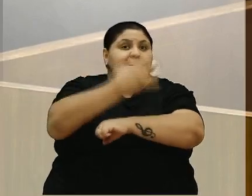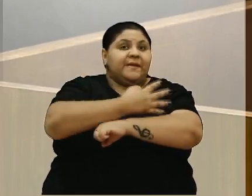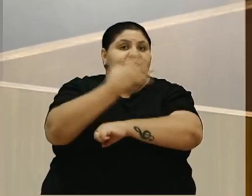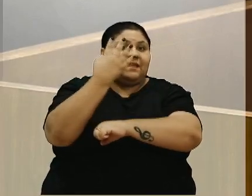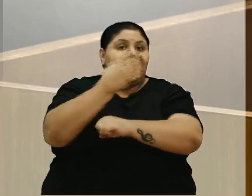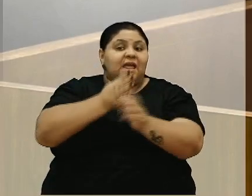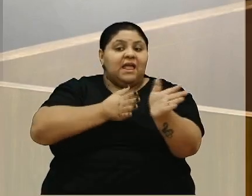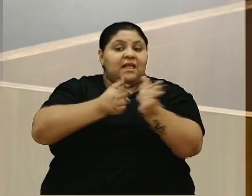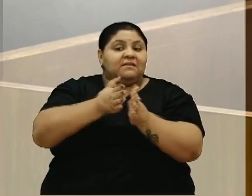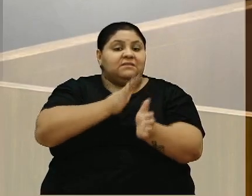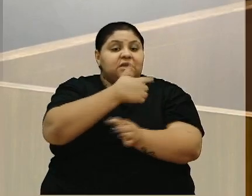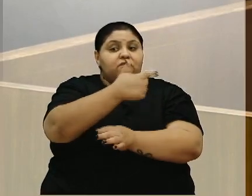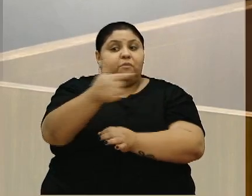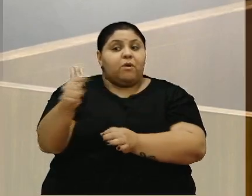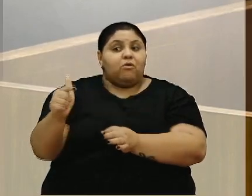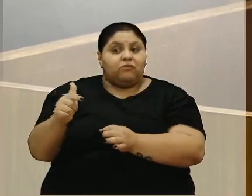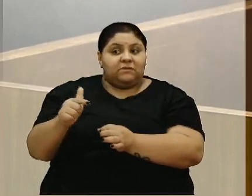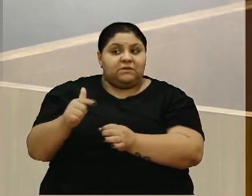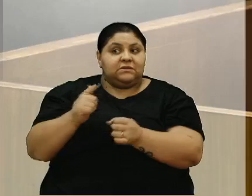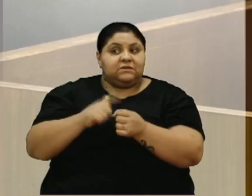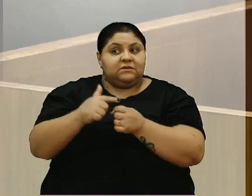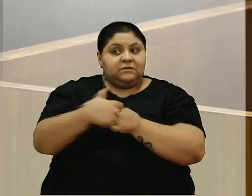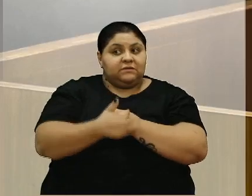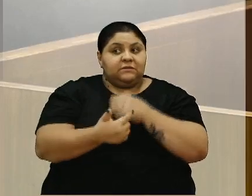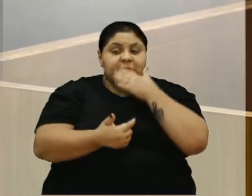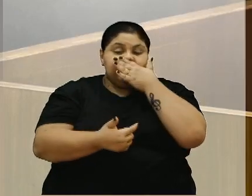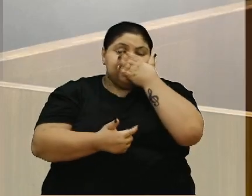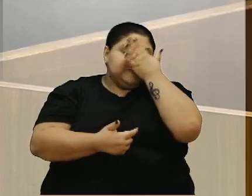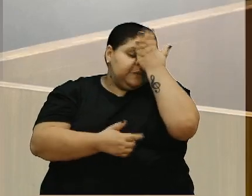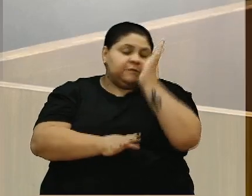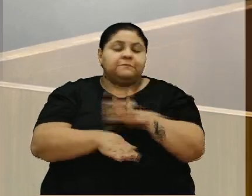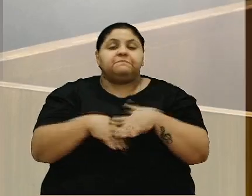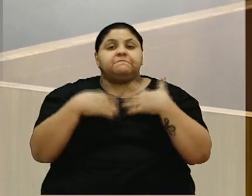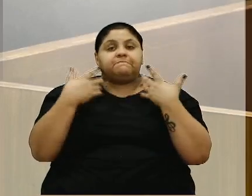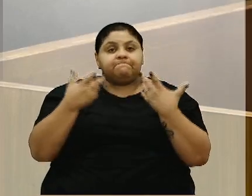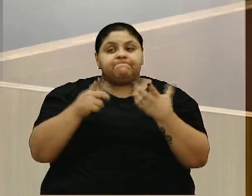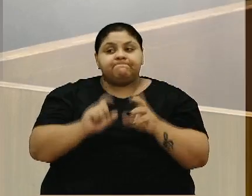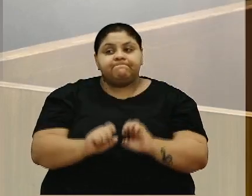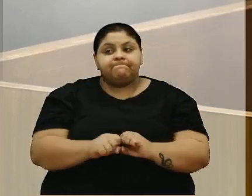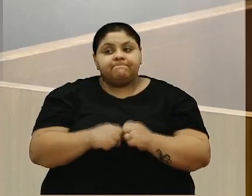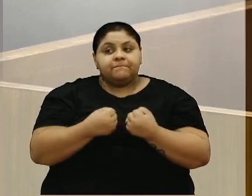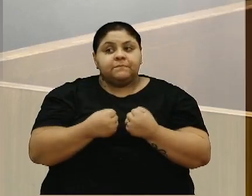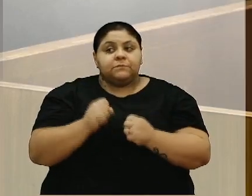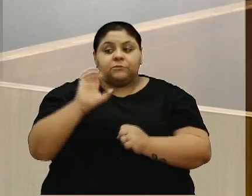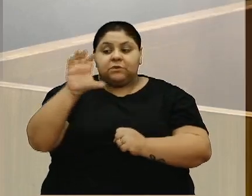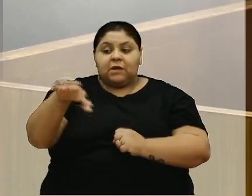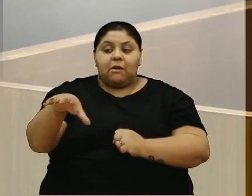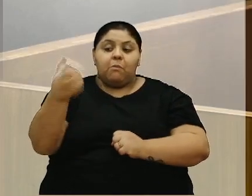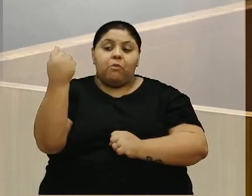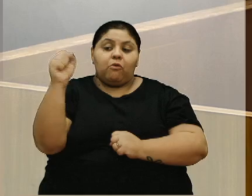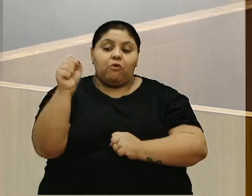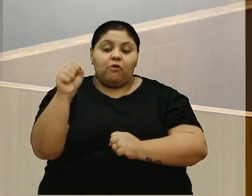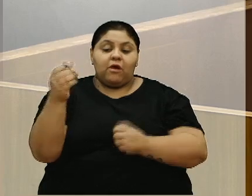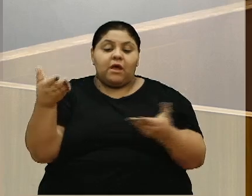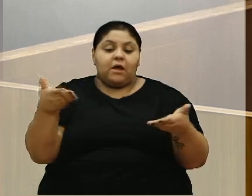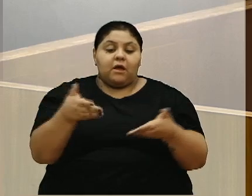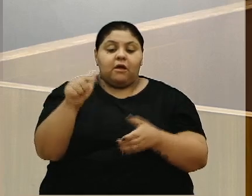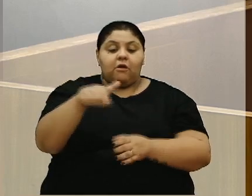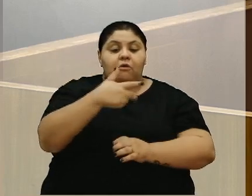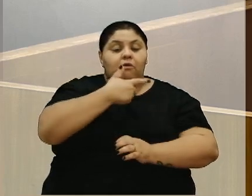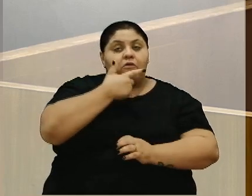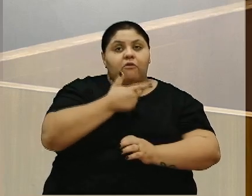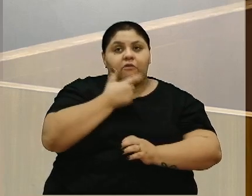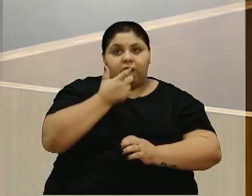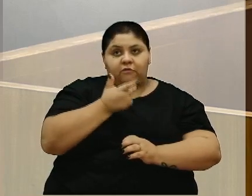para outros municípios. Então, naquela época, eu defendia o Campus 8. E aqui eu faço